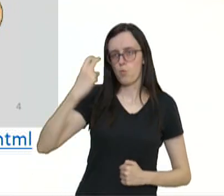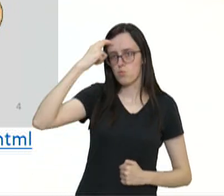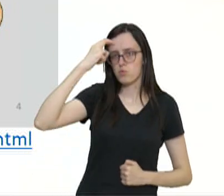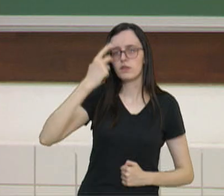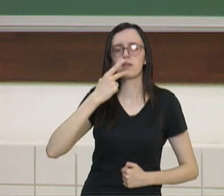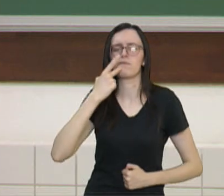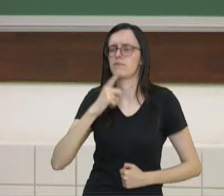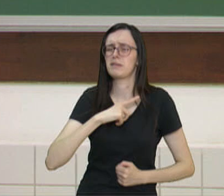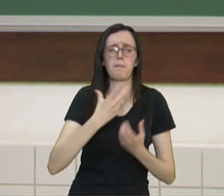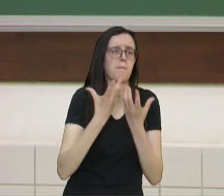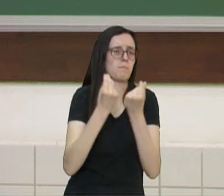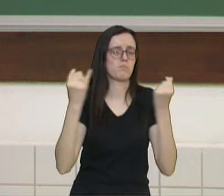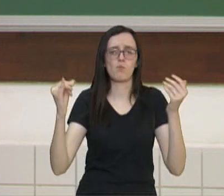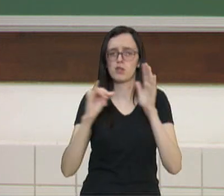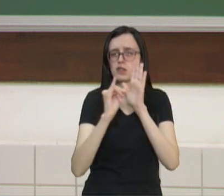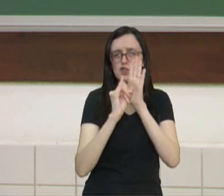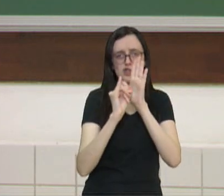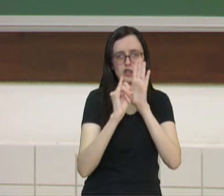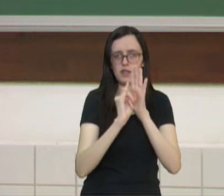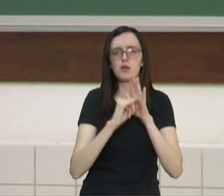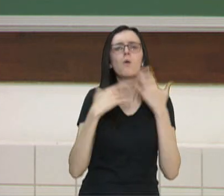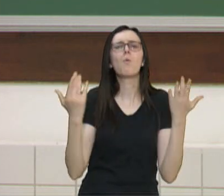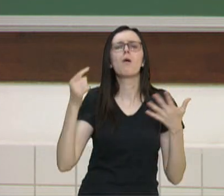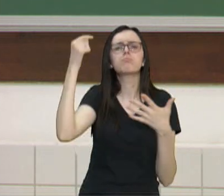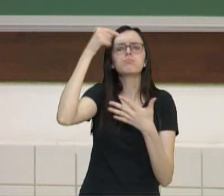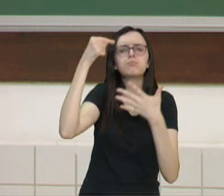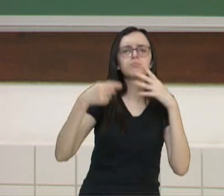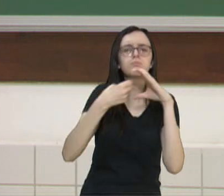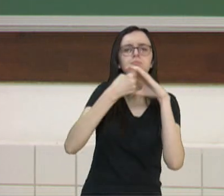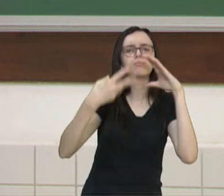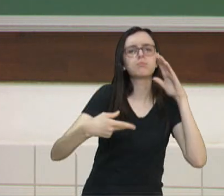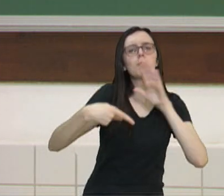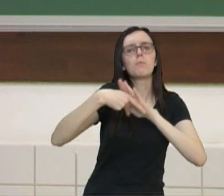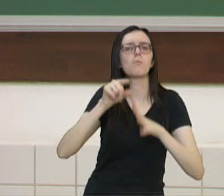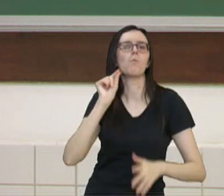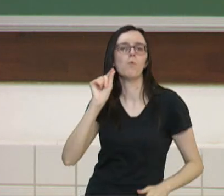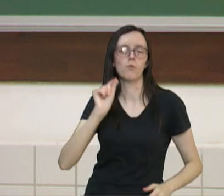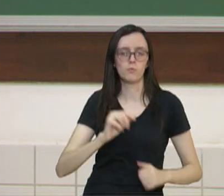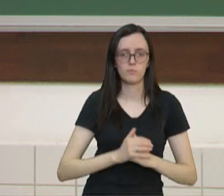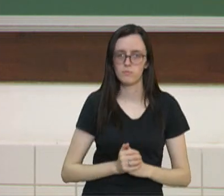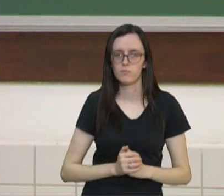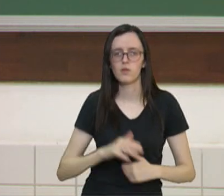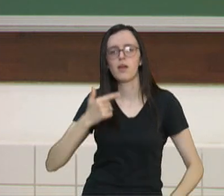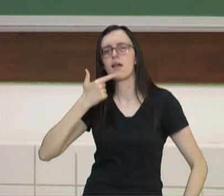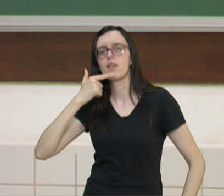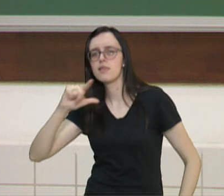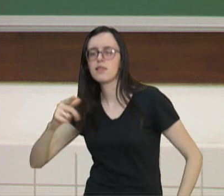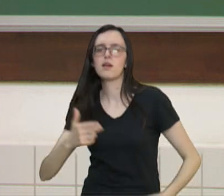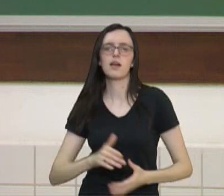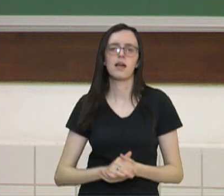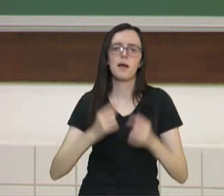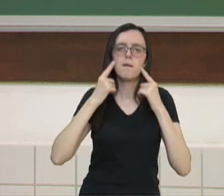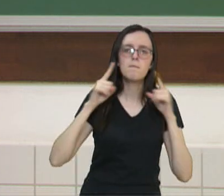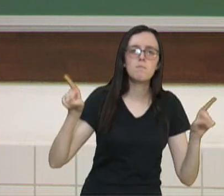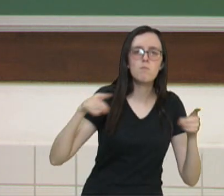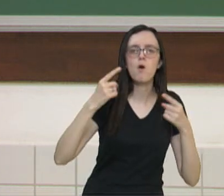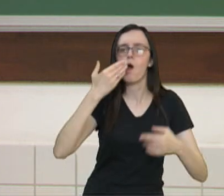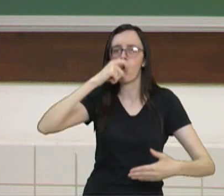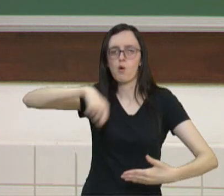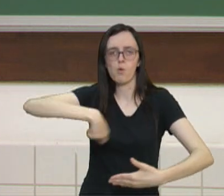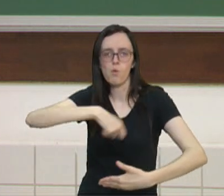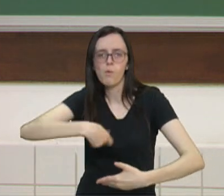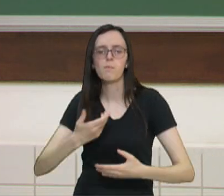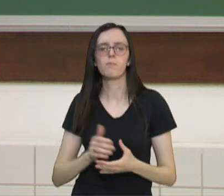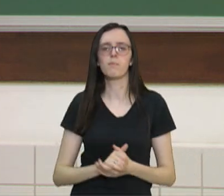uma identidade. E quais são os aspectos disso? Alguns deles são língua, música,